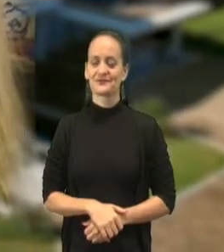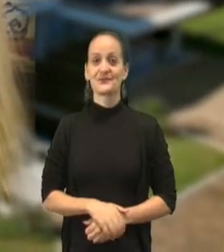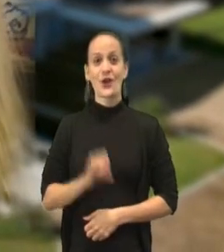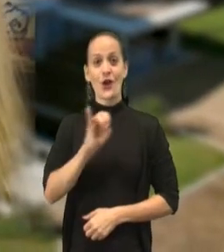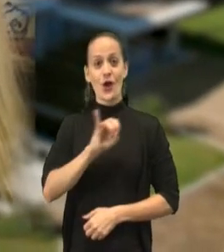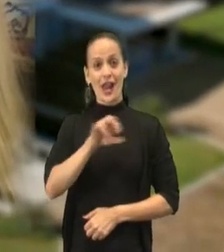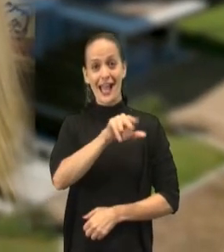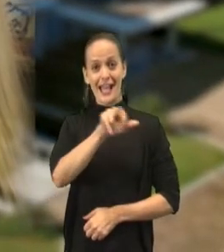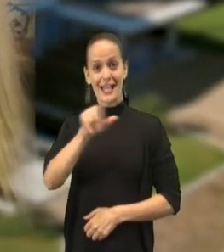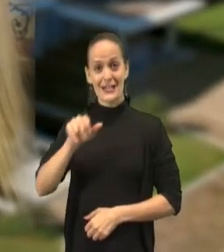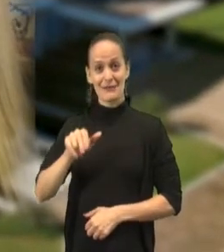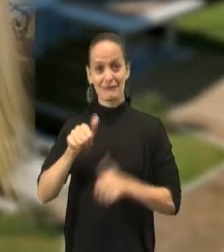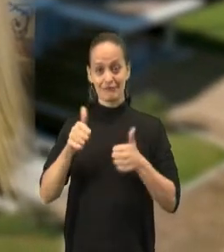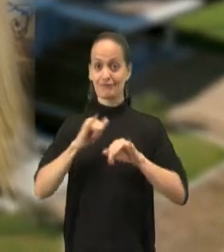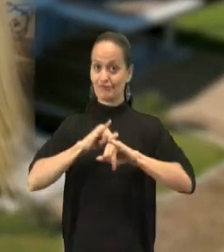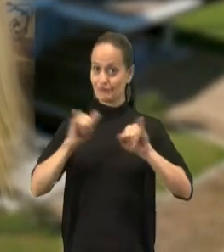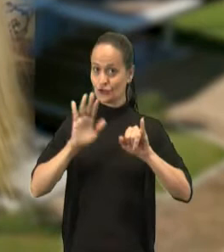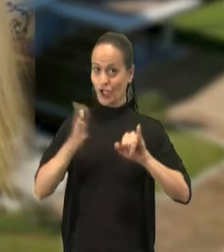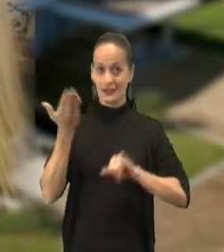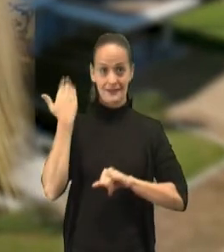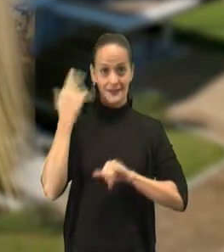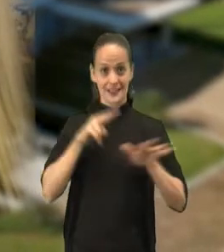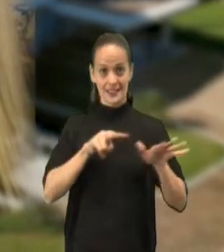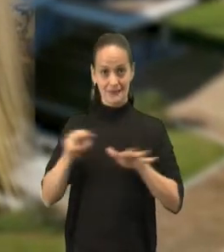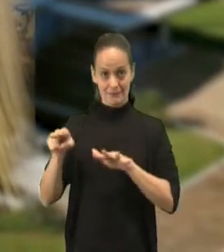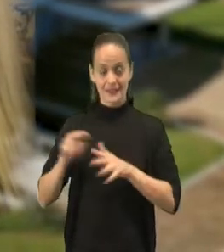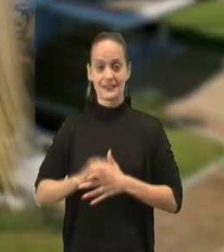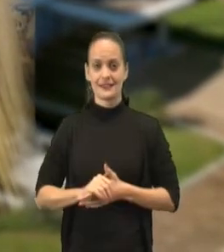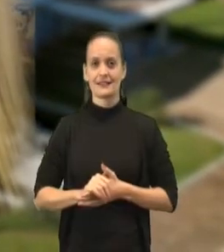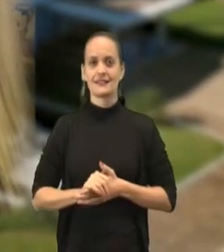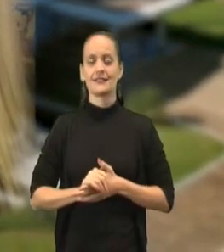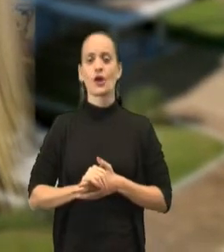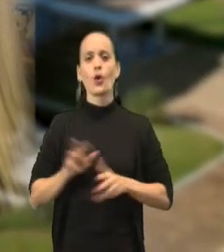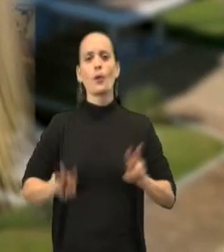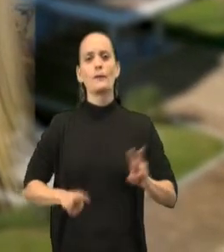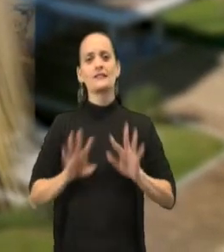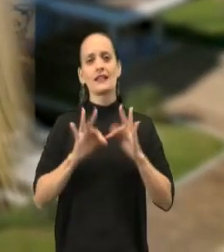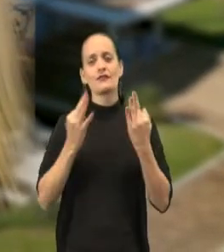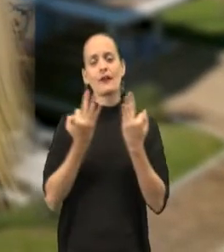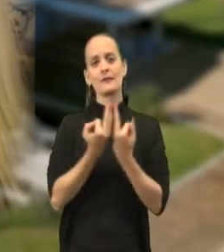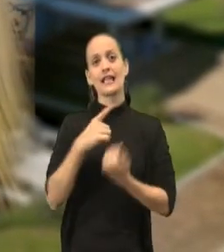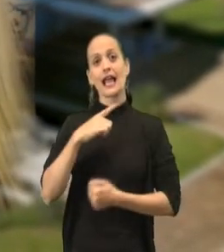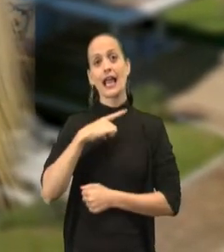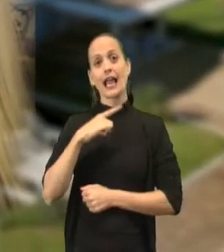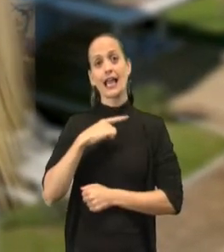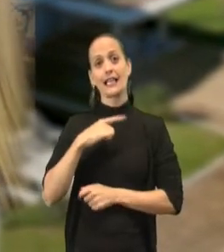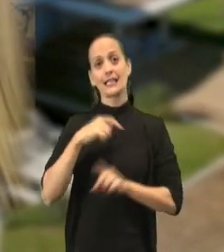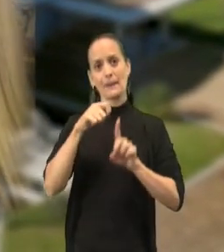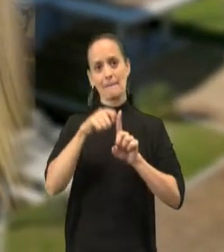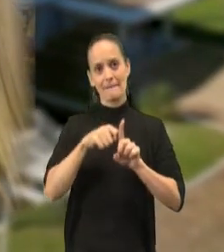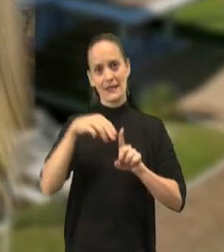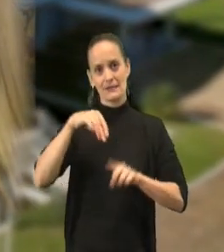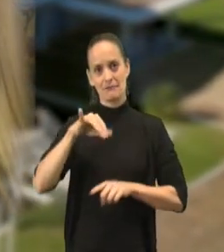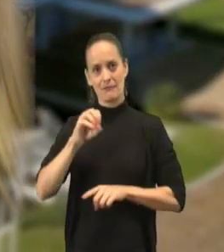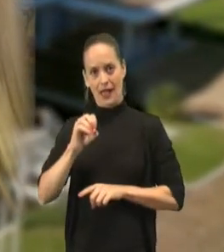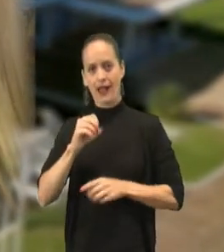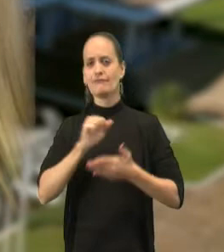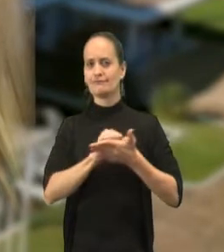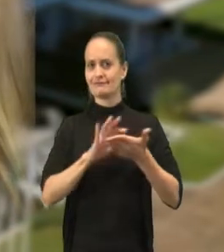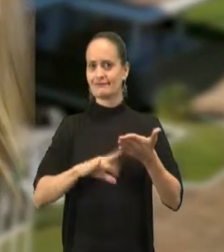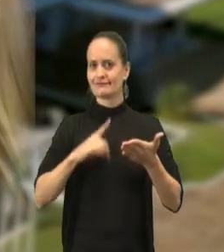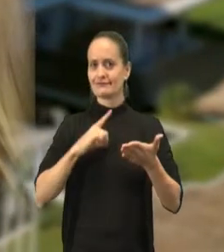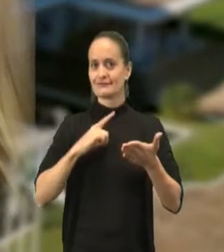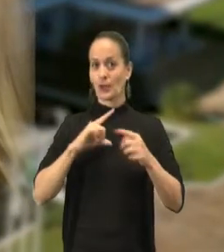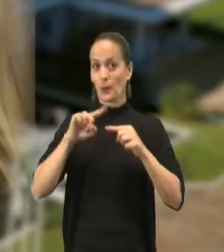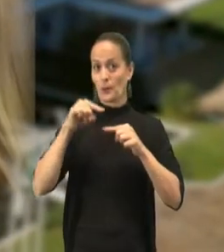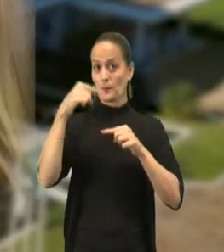Olá, irmãos! Como foi anunciado na semana passada, o Ministério com Famílias preparou para o mês de maio uma série de atividades. Na semana que vem, nós